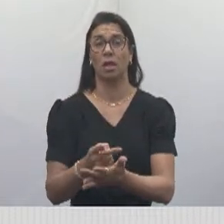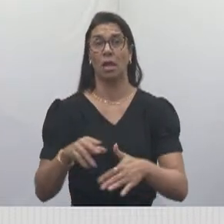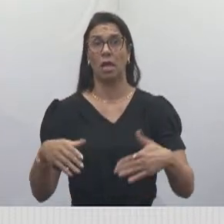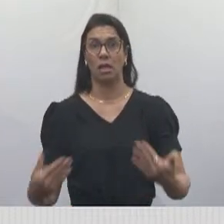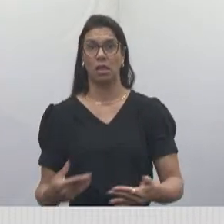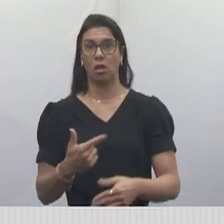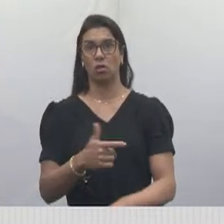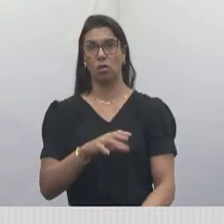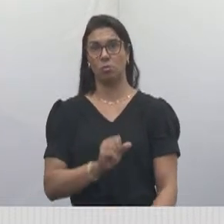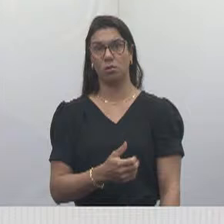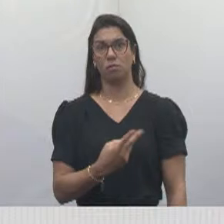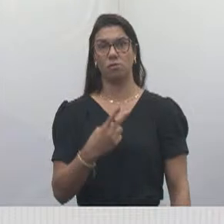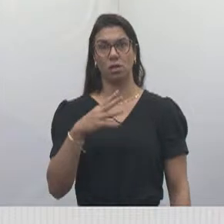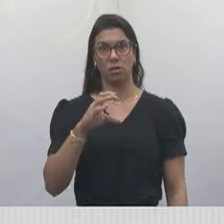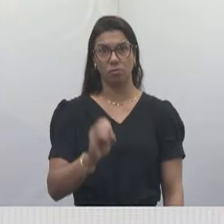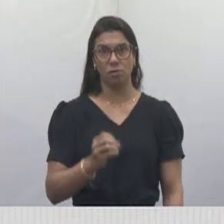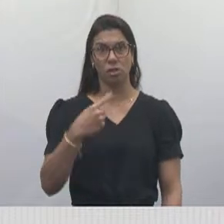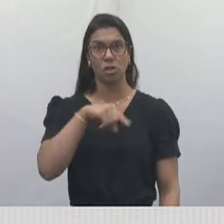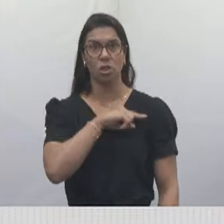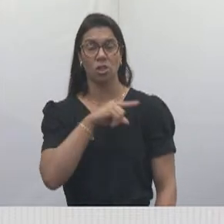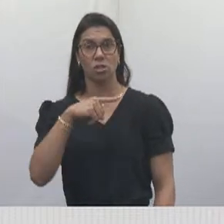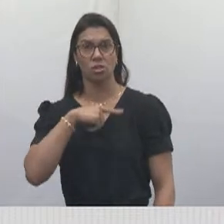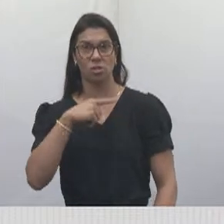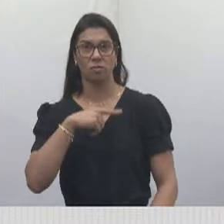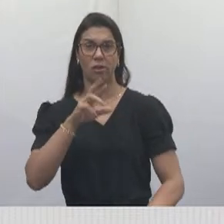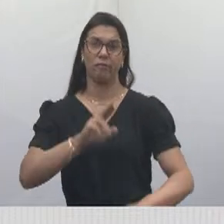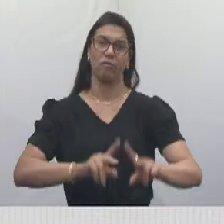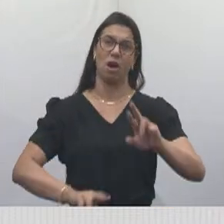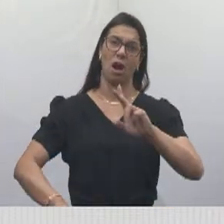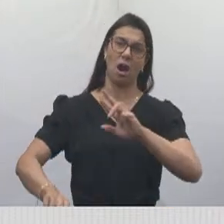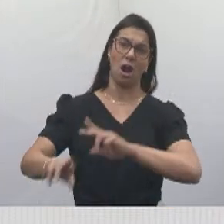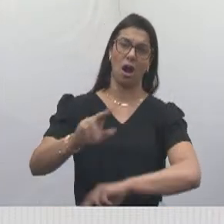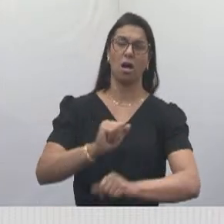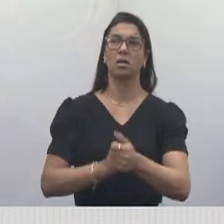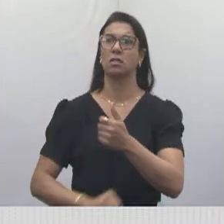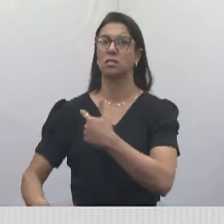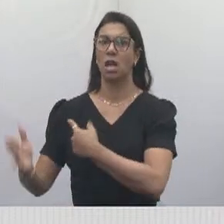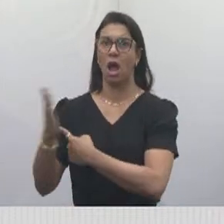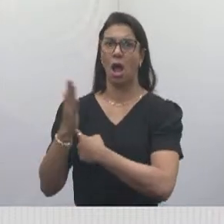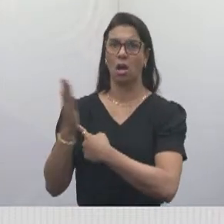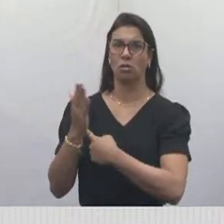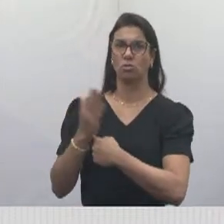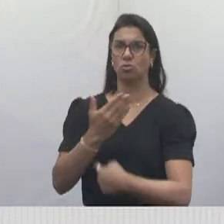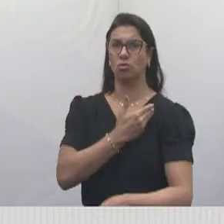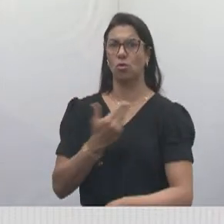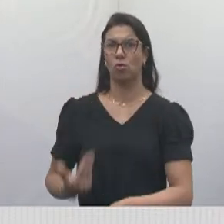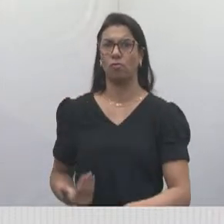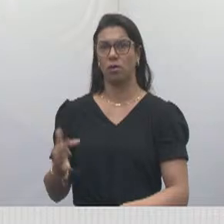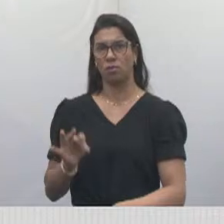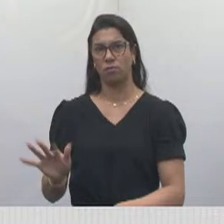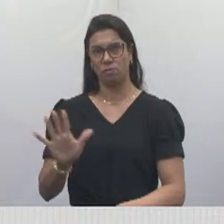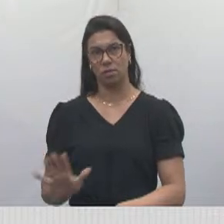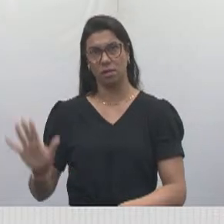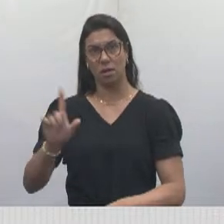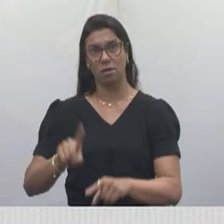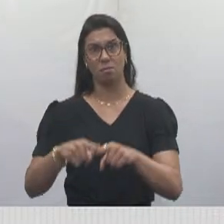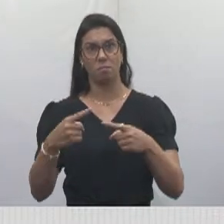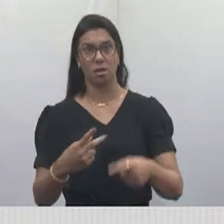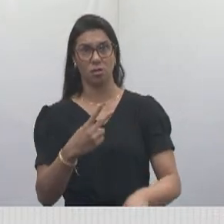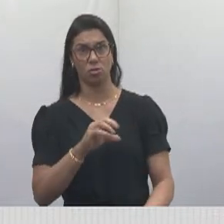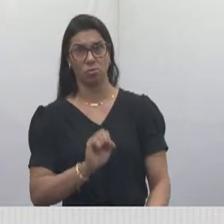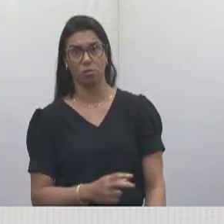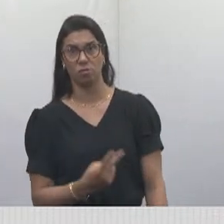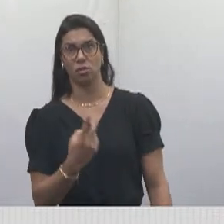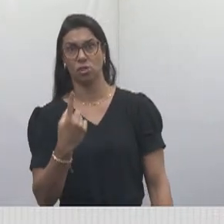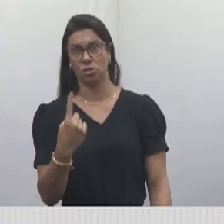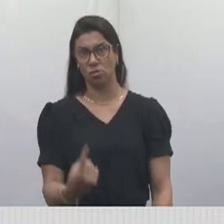em 2020 tivemos diversa ajuda de recursos do governo federal, em 2021 nem o governo